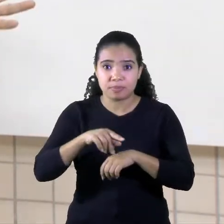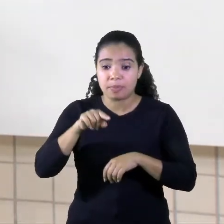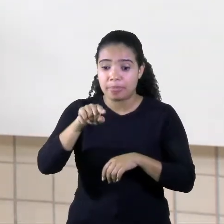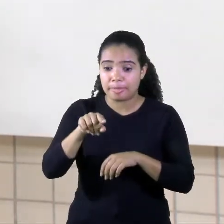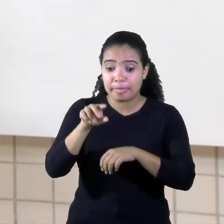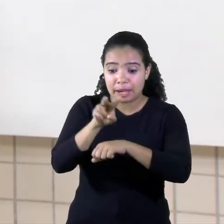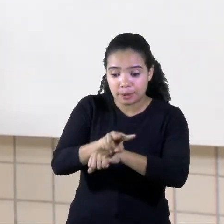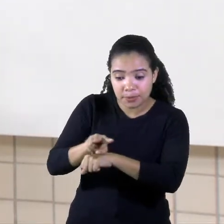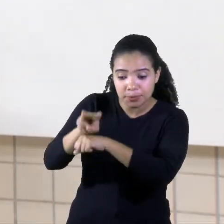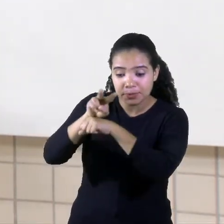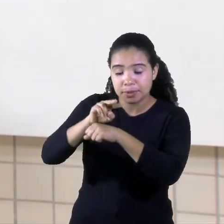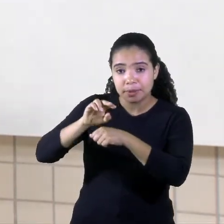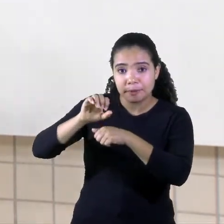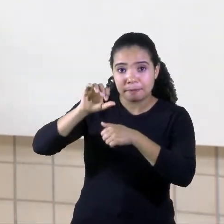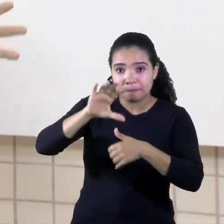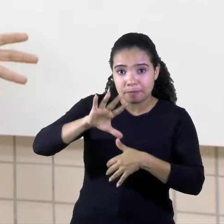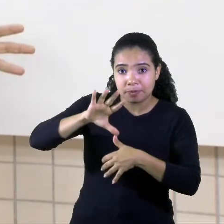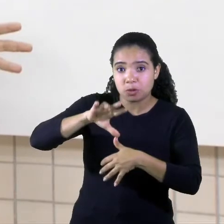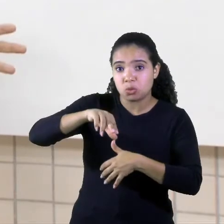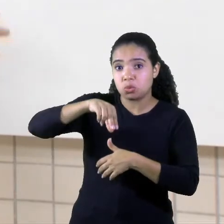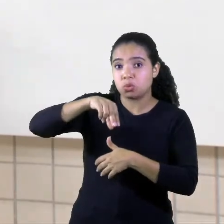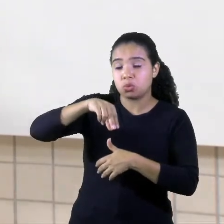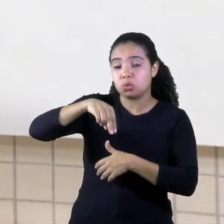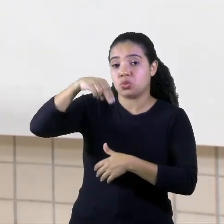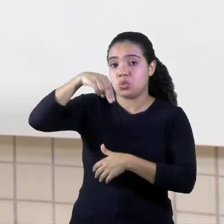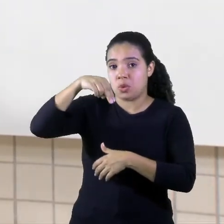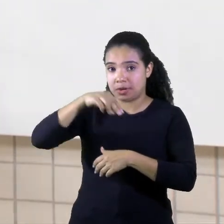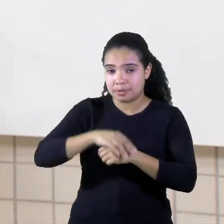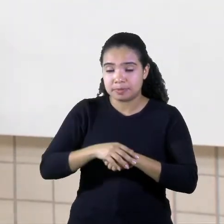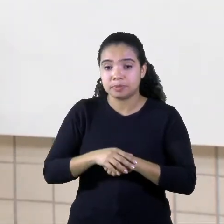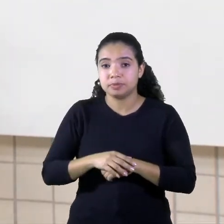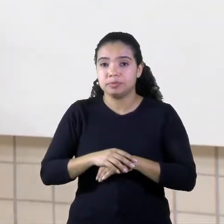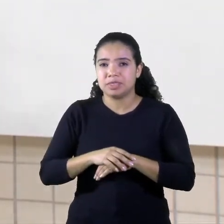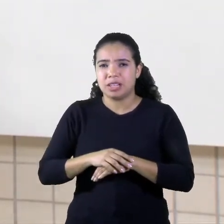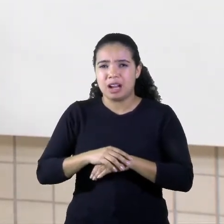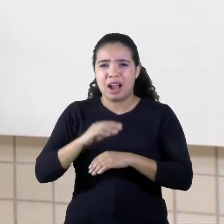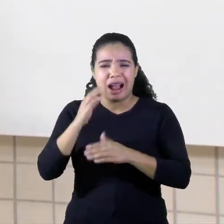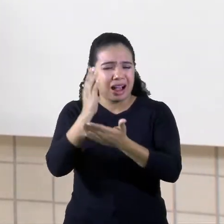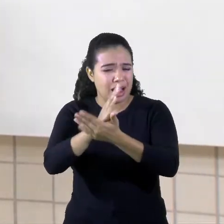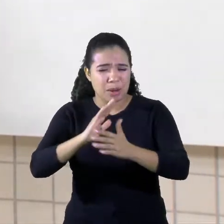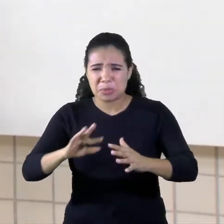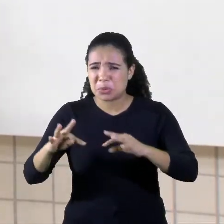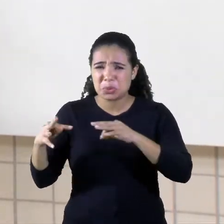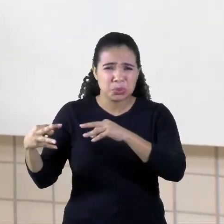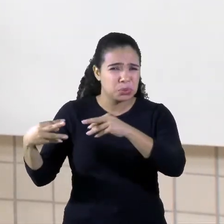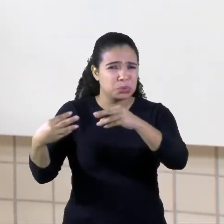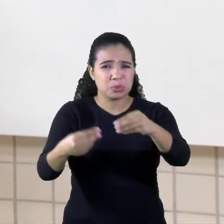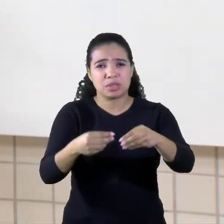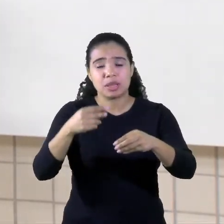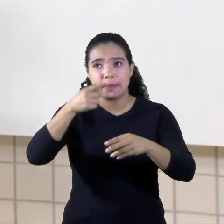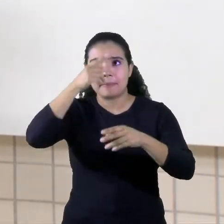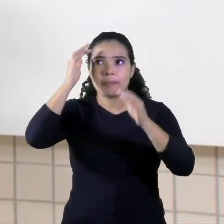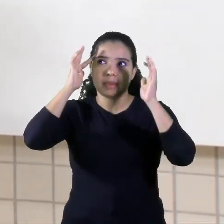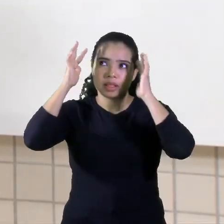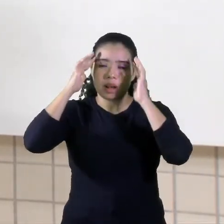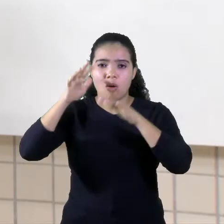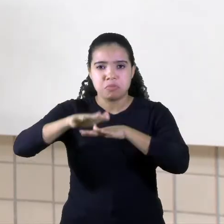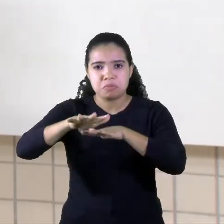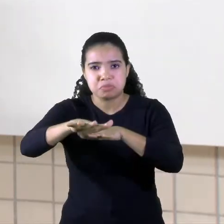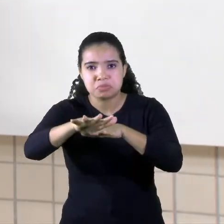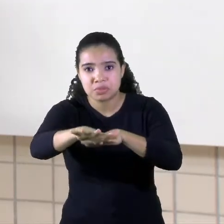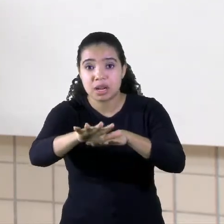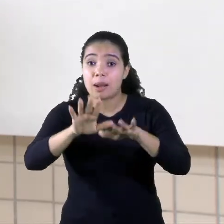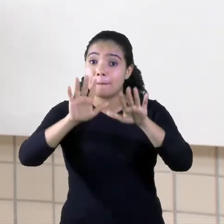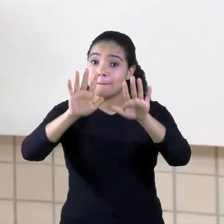do Norte. Quando os japoneses fizeram aquele ataque, eles realmente destruíram tudo e pensaram que poderiam avançar. O problema foi